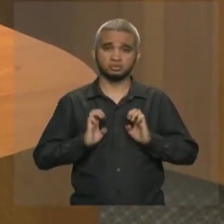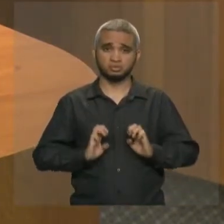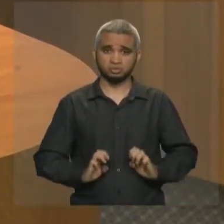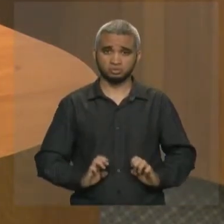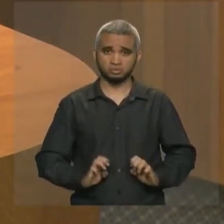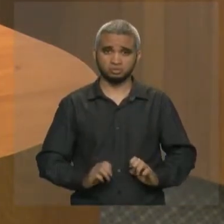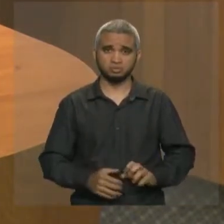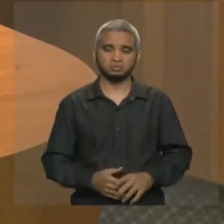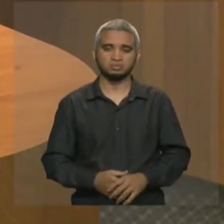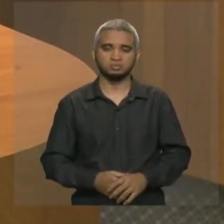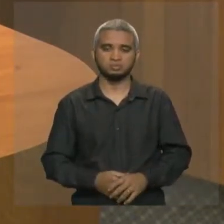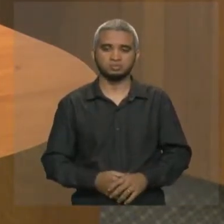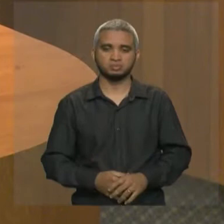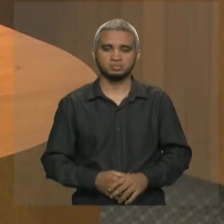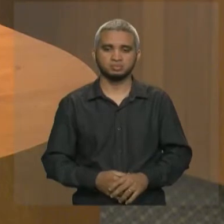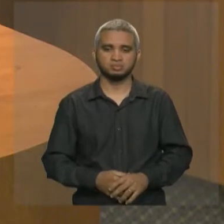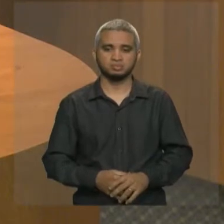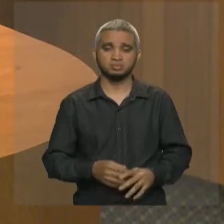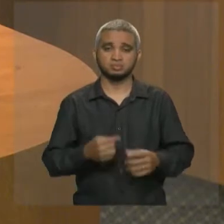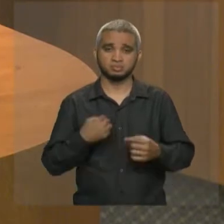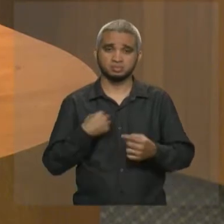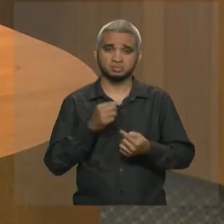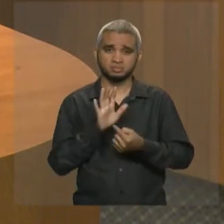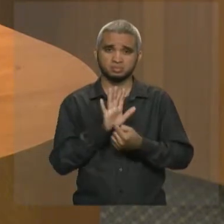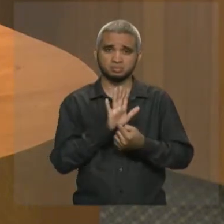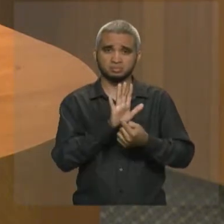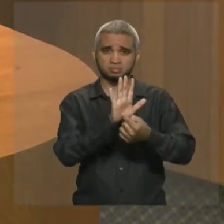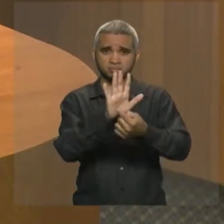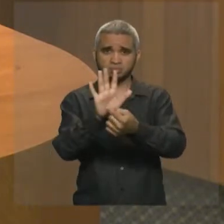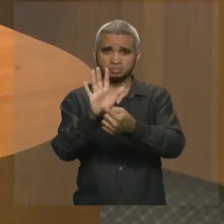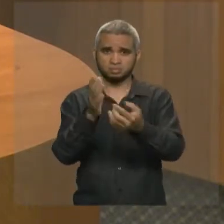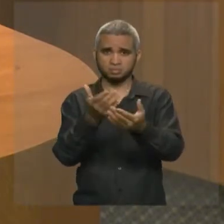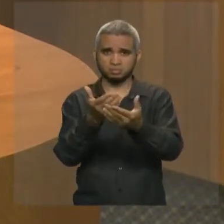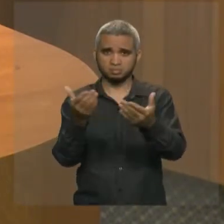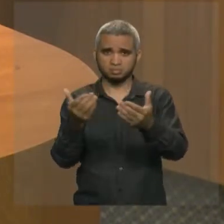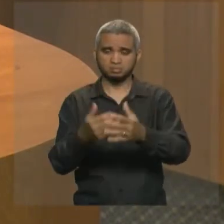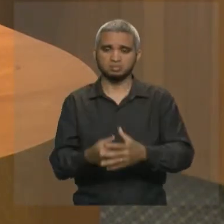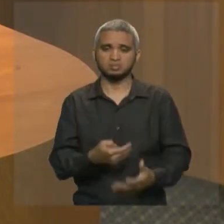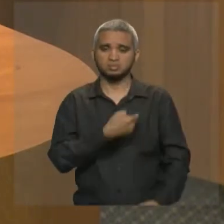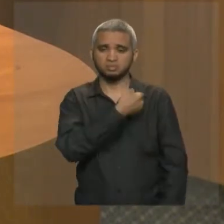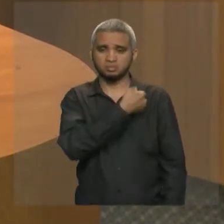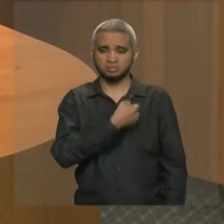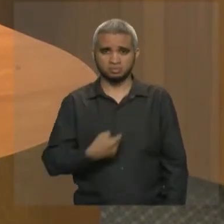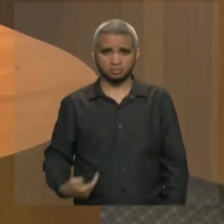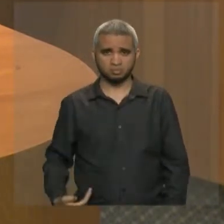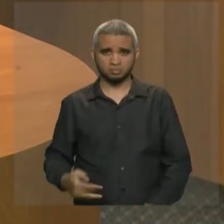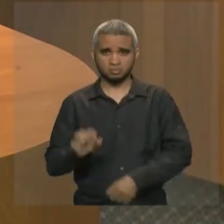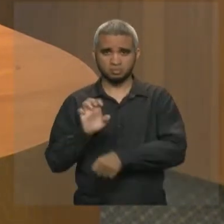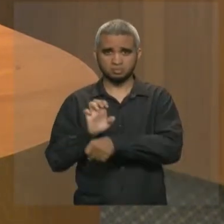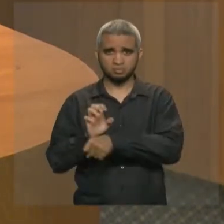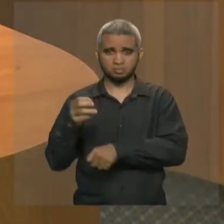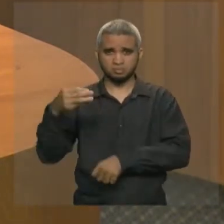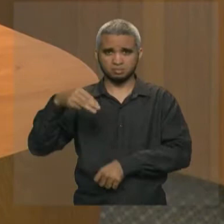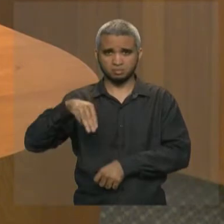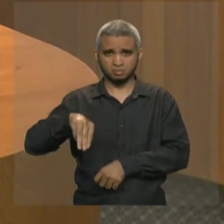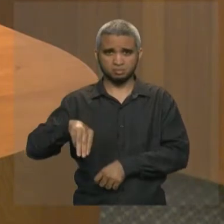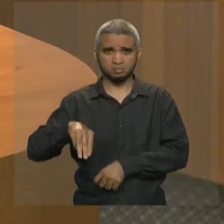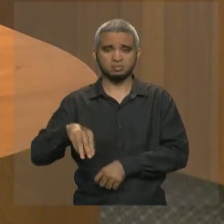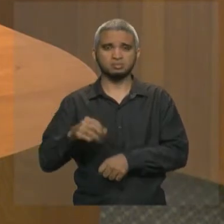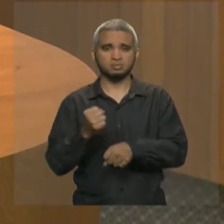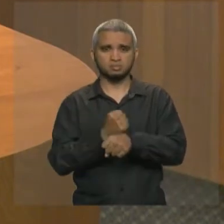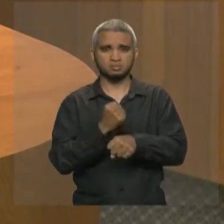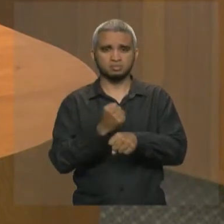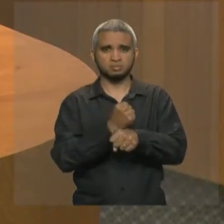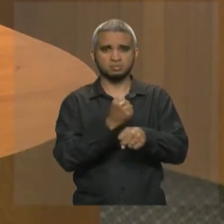momento, levo ao conhecimento dos meus pares que o governo do Estado está concluindo mais uma unidade do